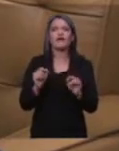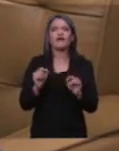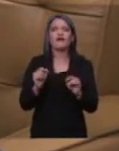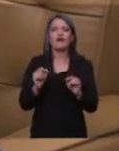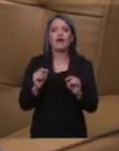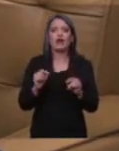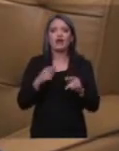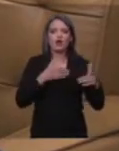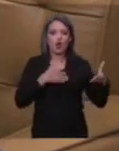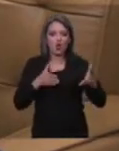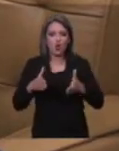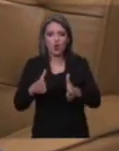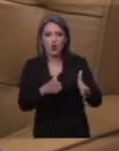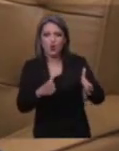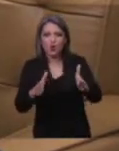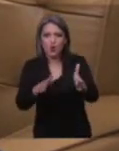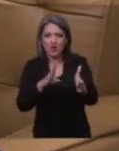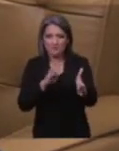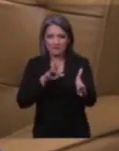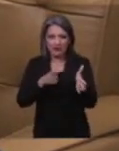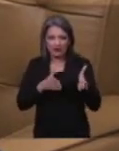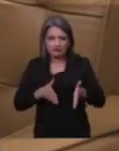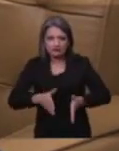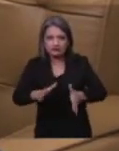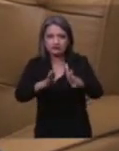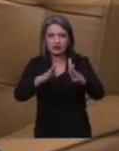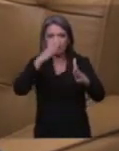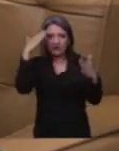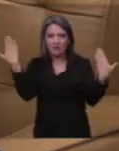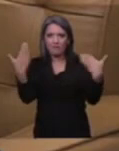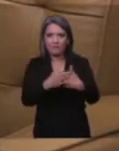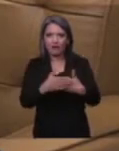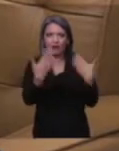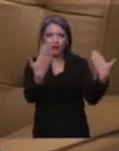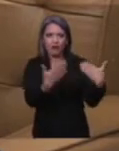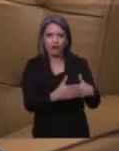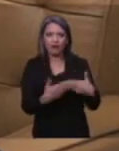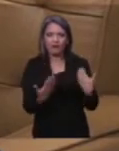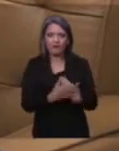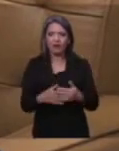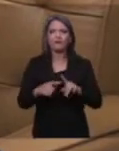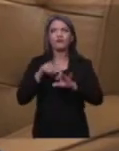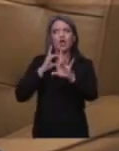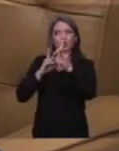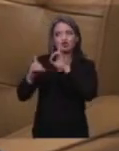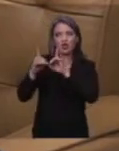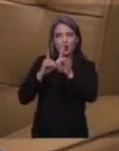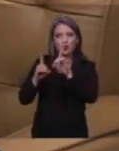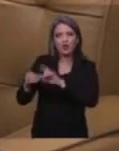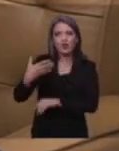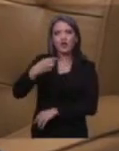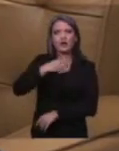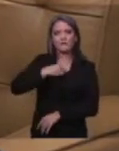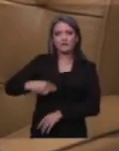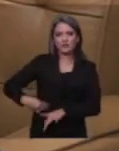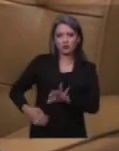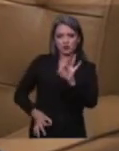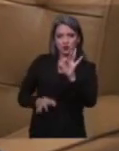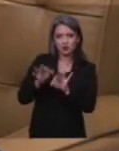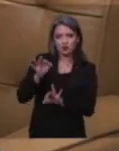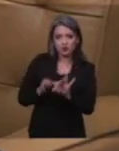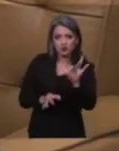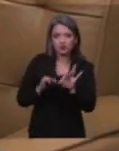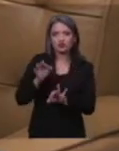de rodovias, especialmente no meu estado. Dialoguei com o ministro da Justiça